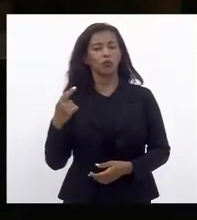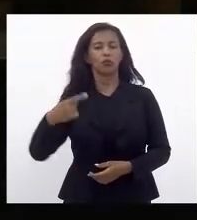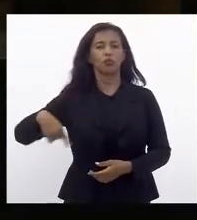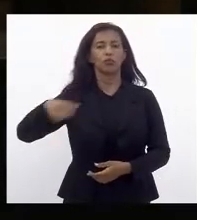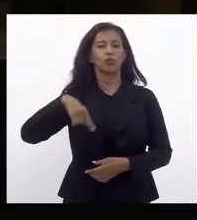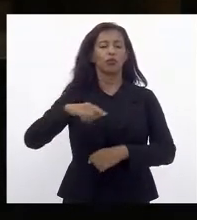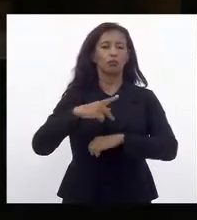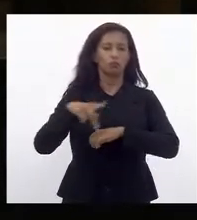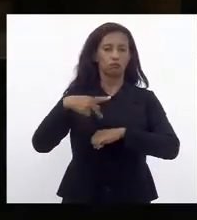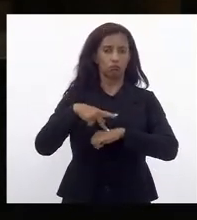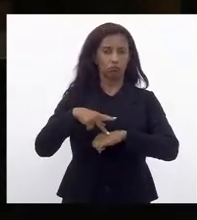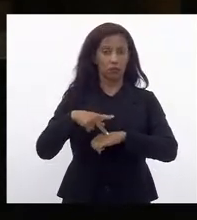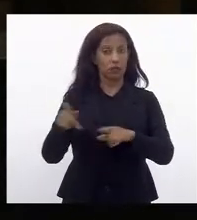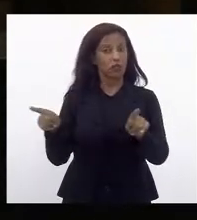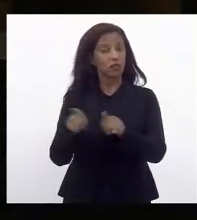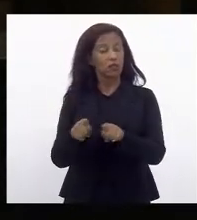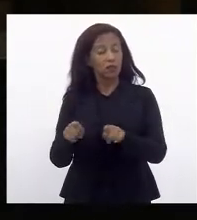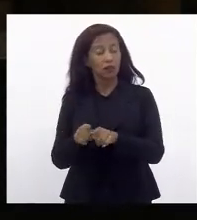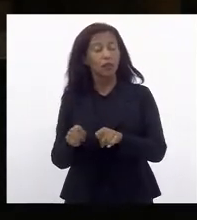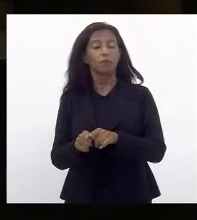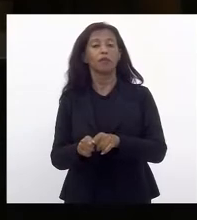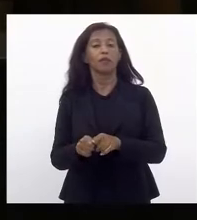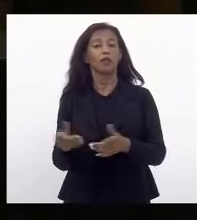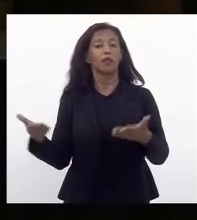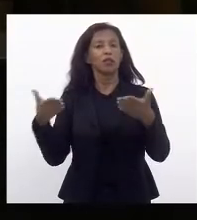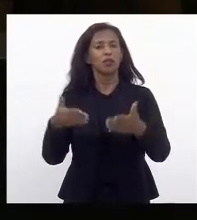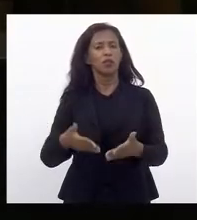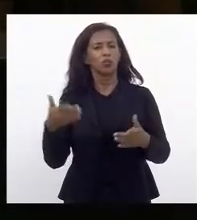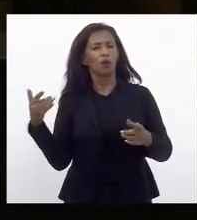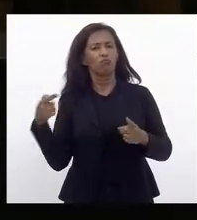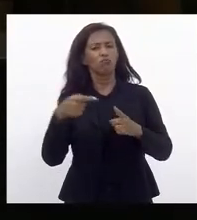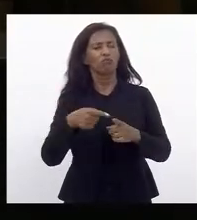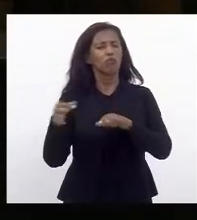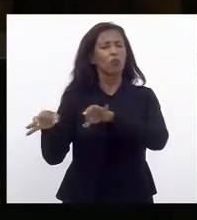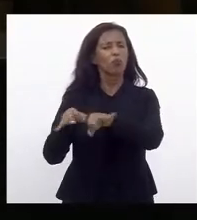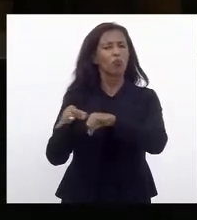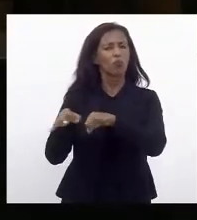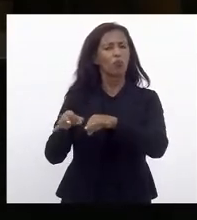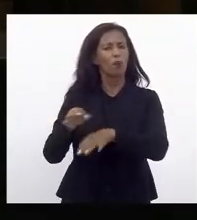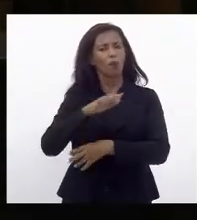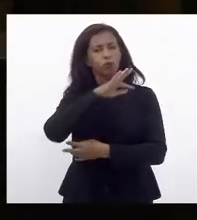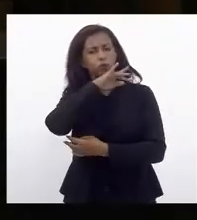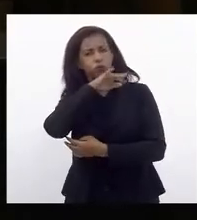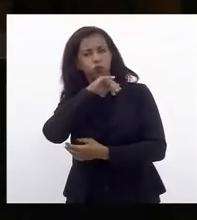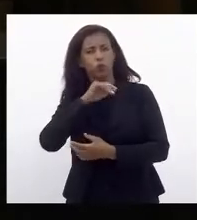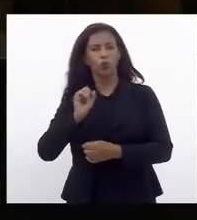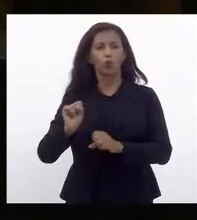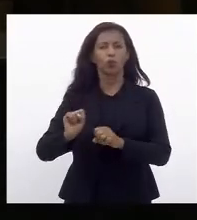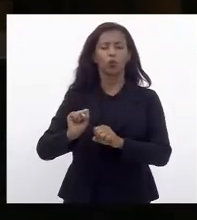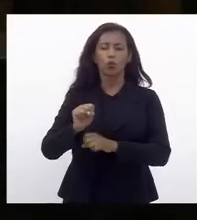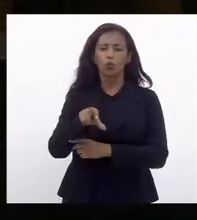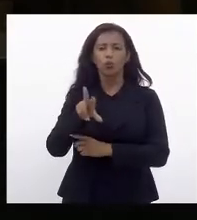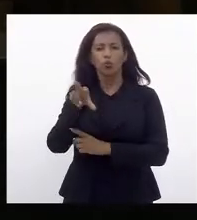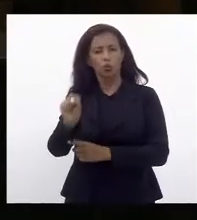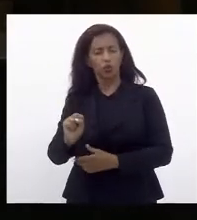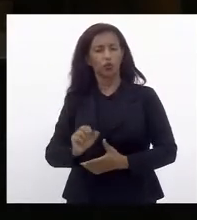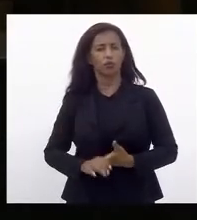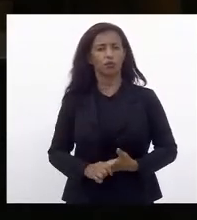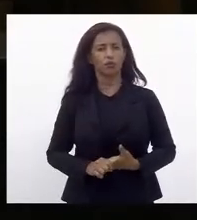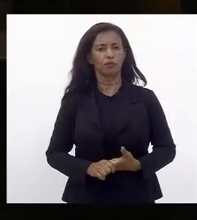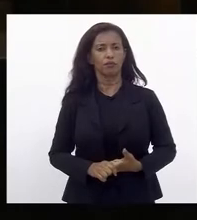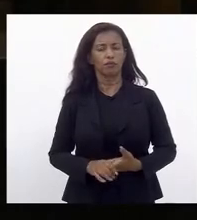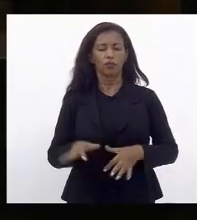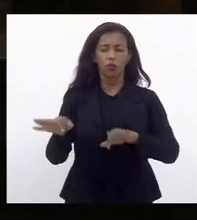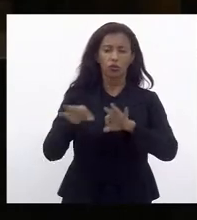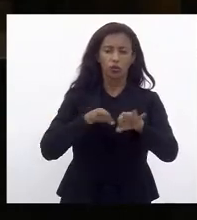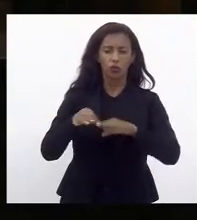nosso país. Inclusive, isto atingindo de forma cruel o Sistema Único de Saúde. De